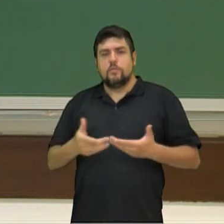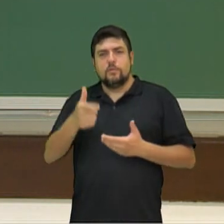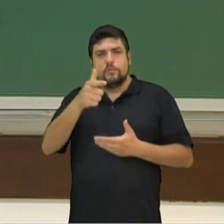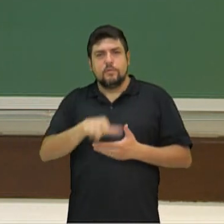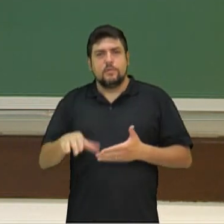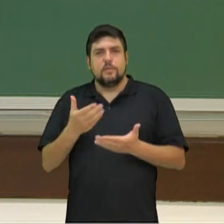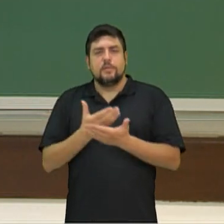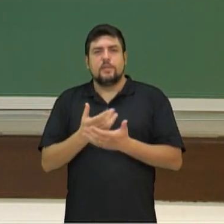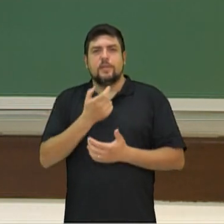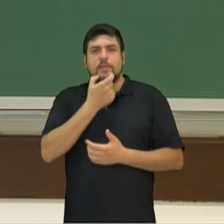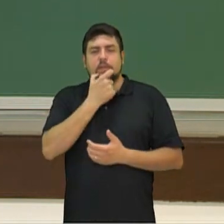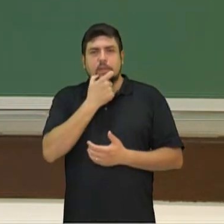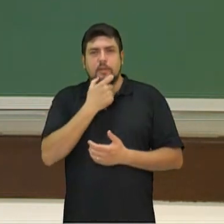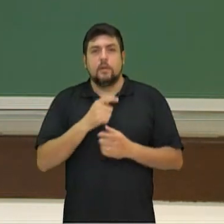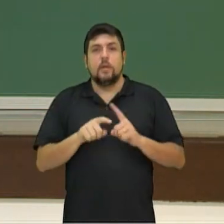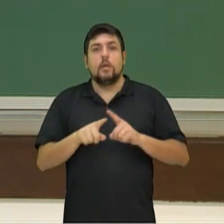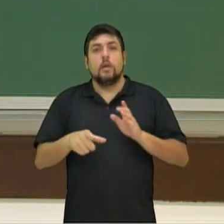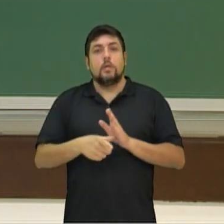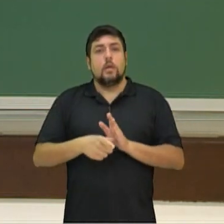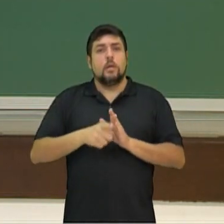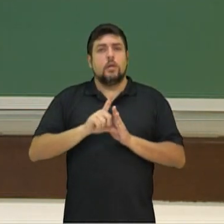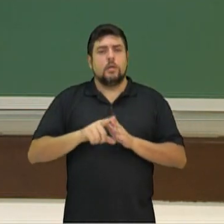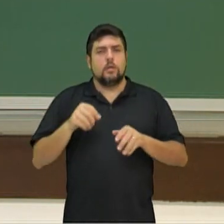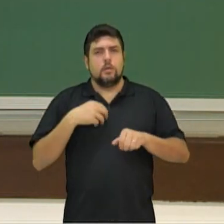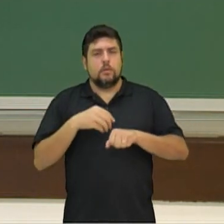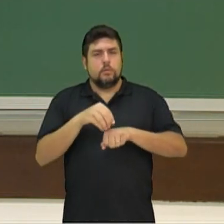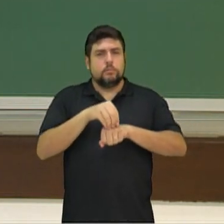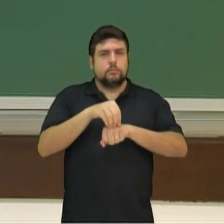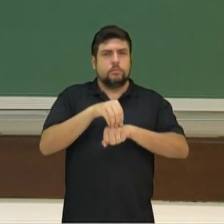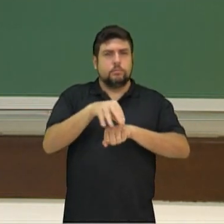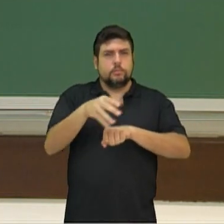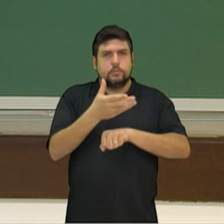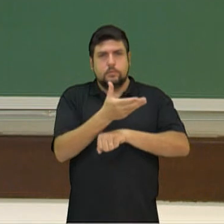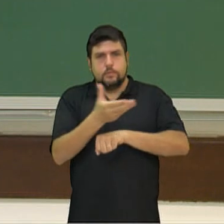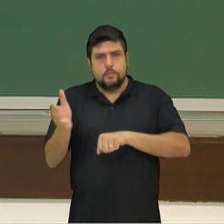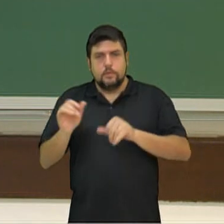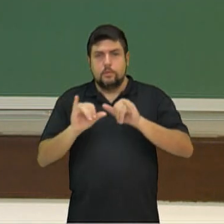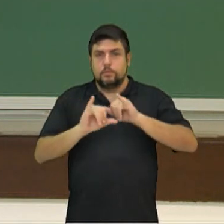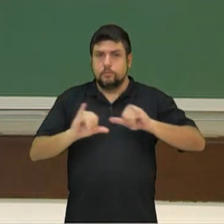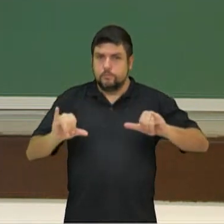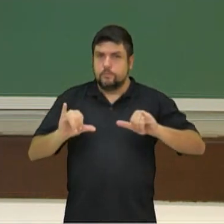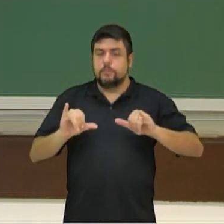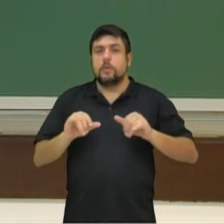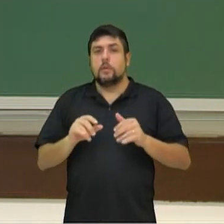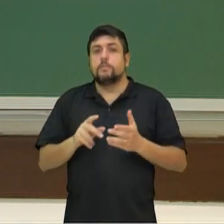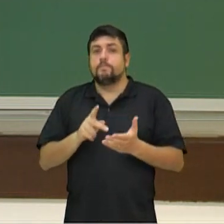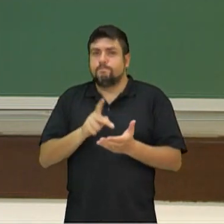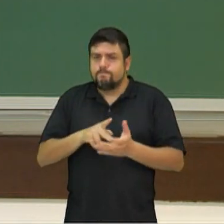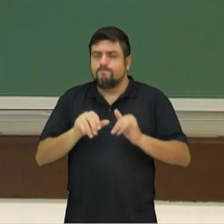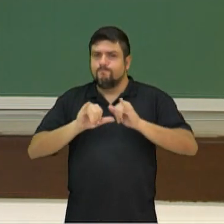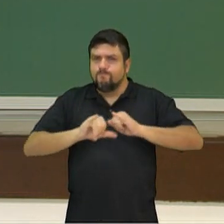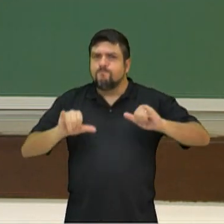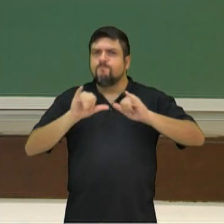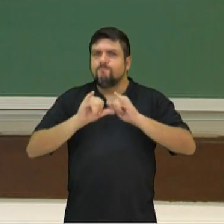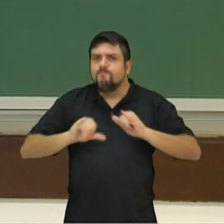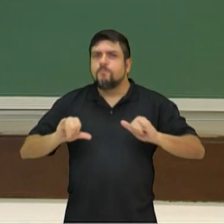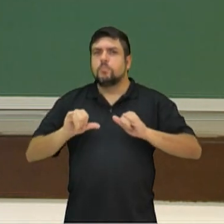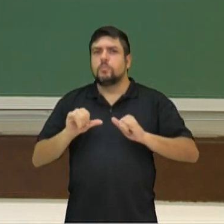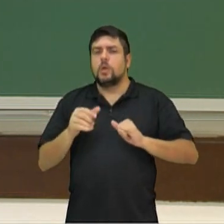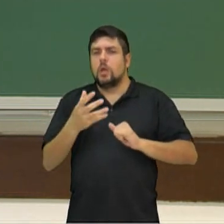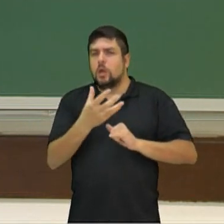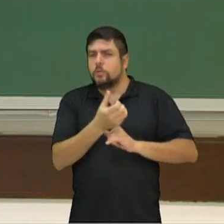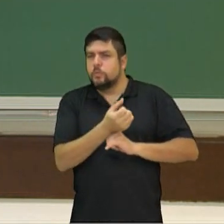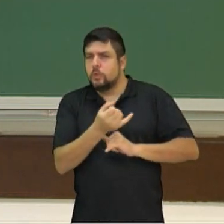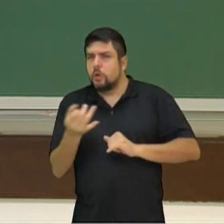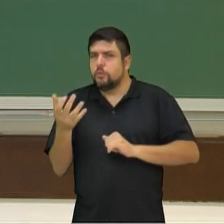ok? Mas antes disso, quero dar aqueles recados aqui. A gente está insistindo porque tem gente ainda que está esquecendo, gente. Por